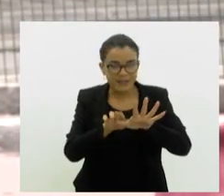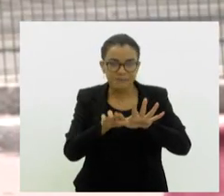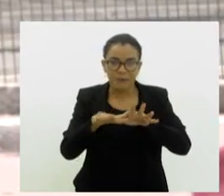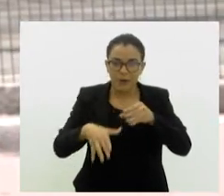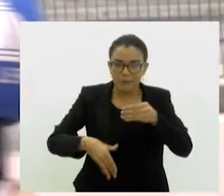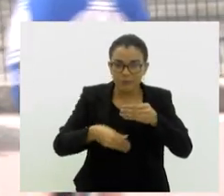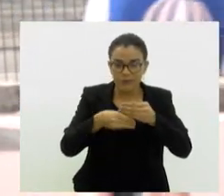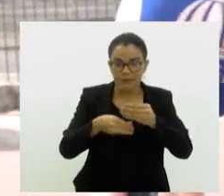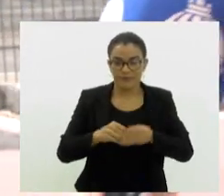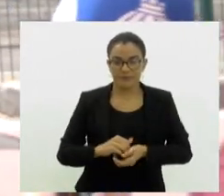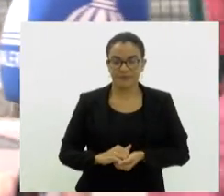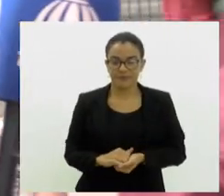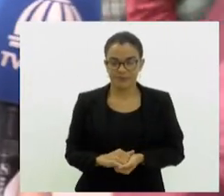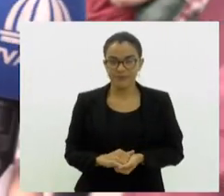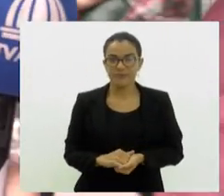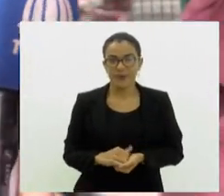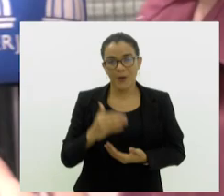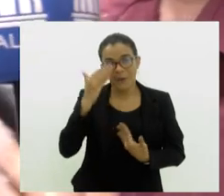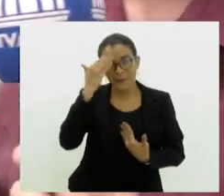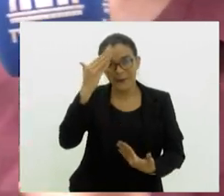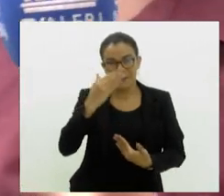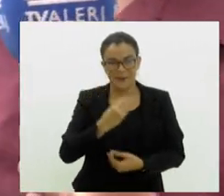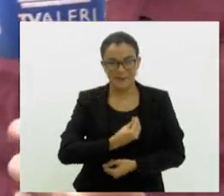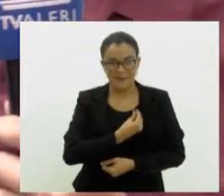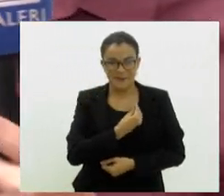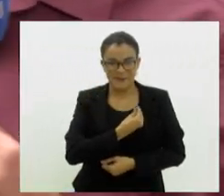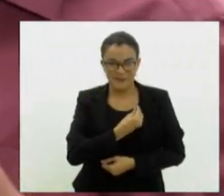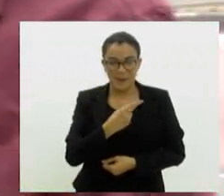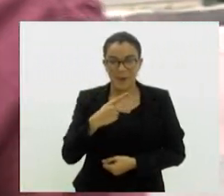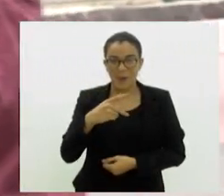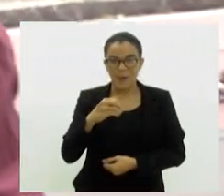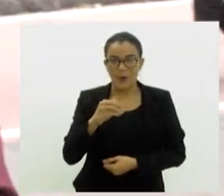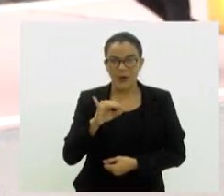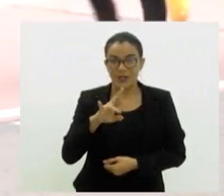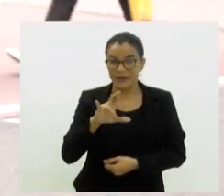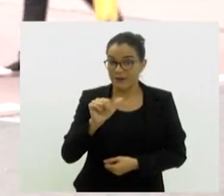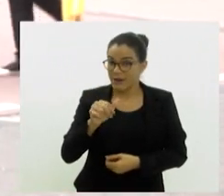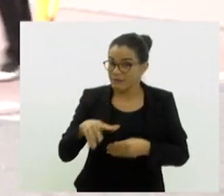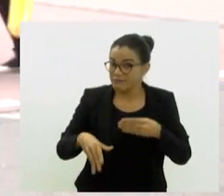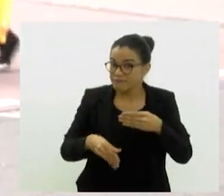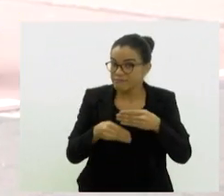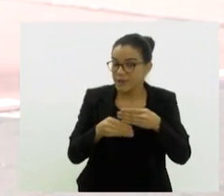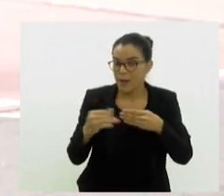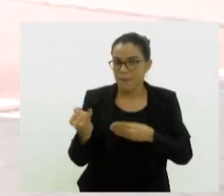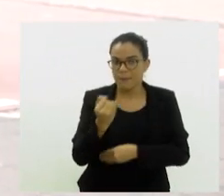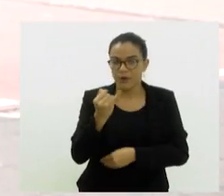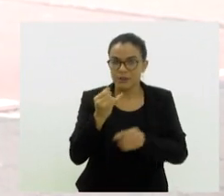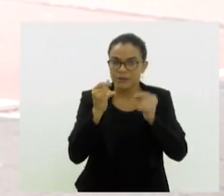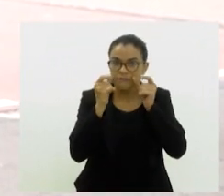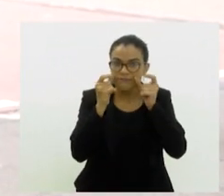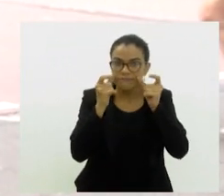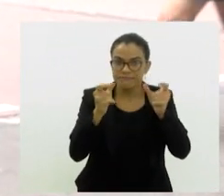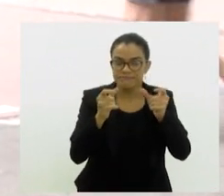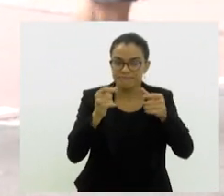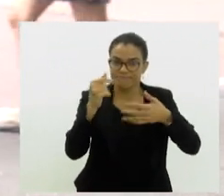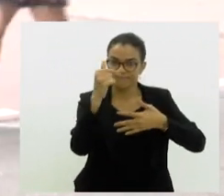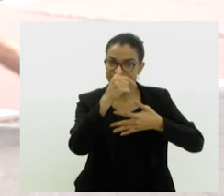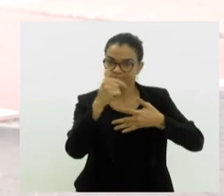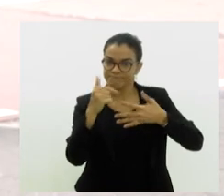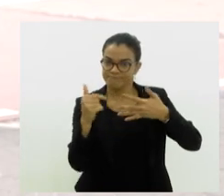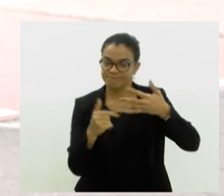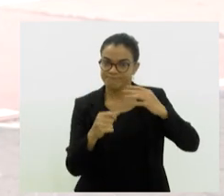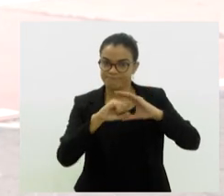isso. Perfeito, doutor. Obrigado pela sua participação. Potira, reforçando mais uma vez a importância de ficar atento aos sinais e,